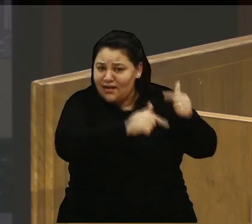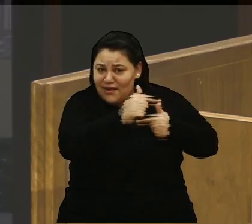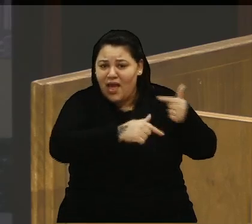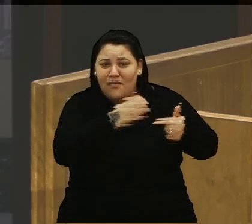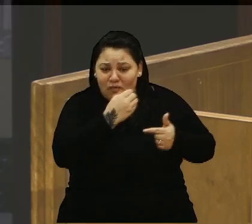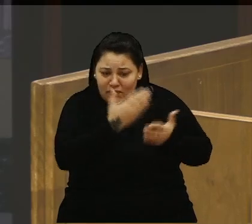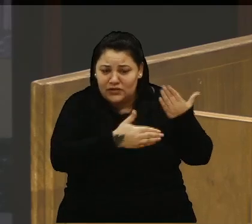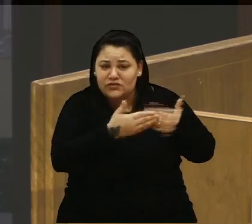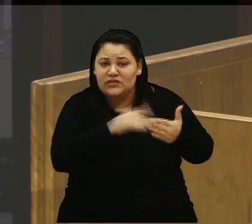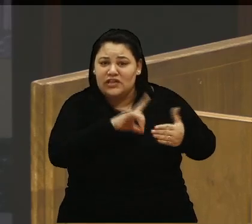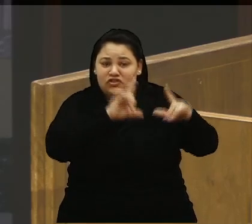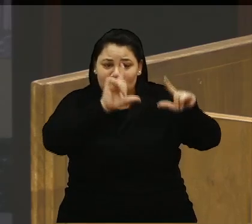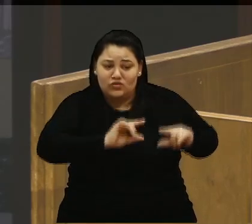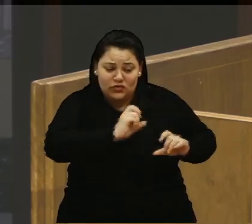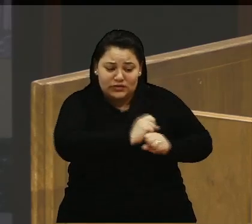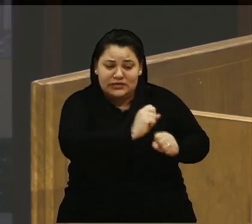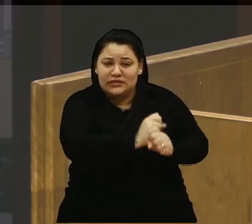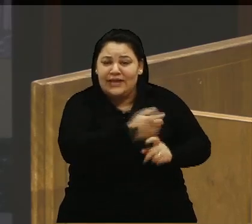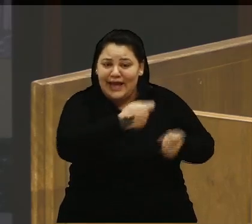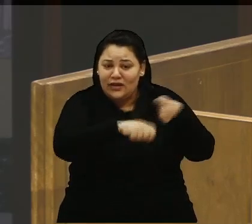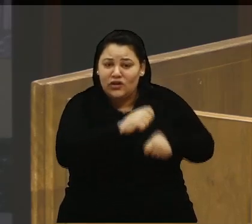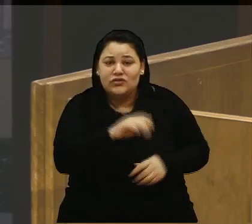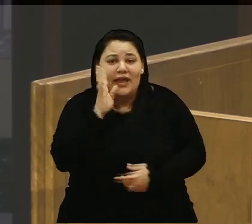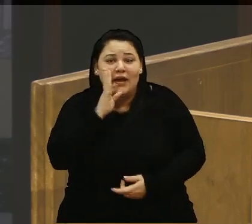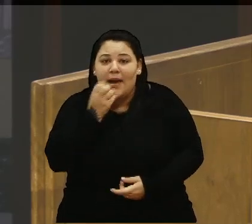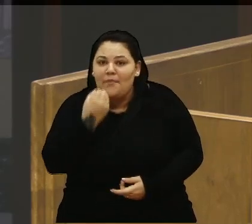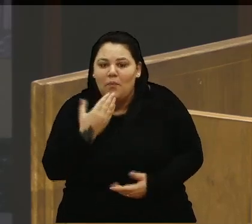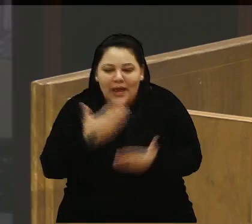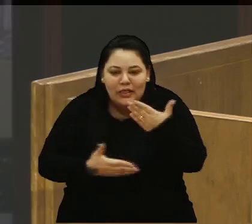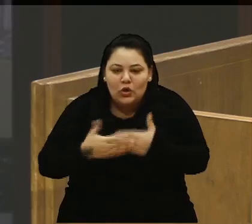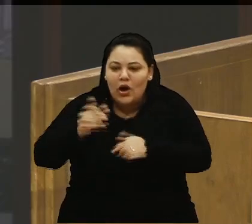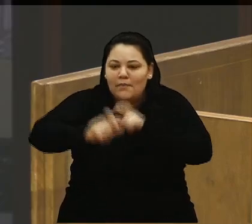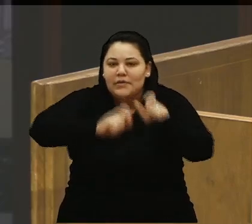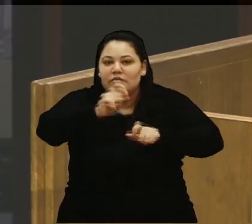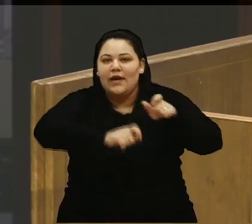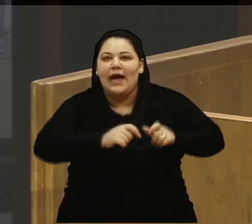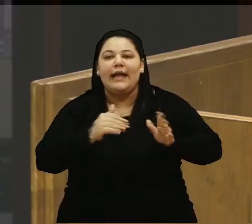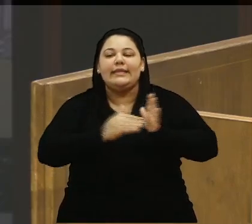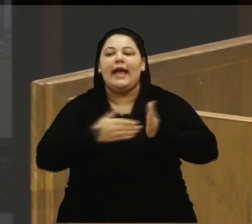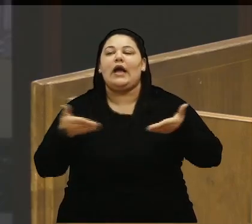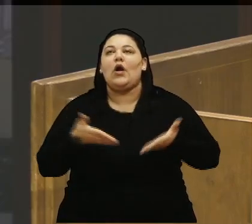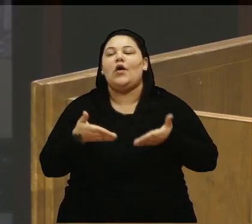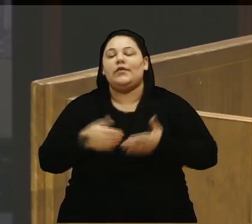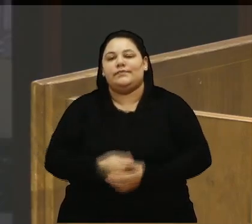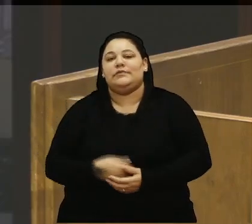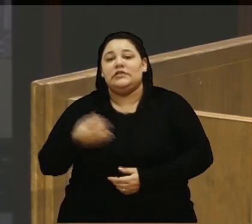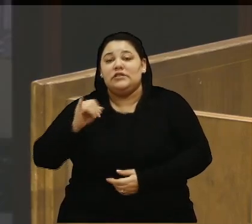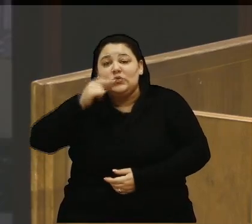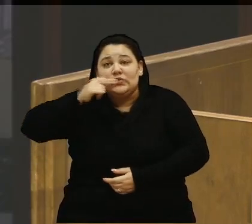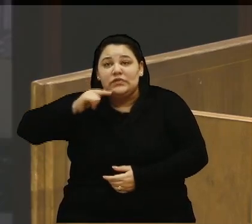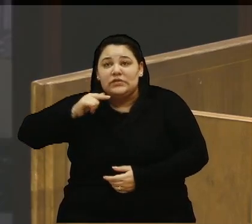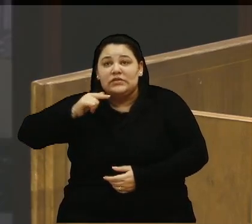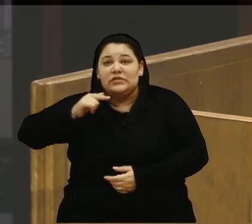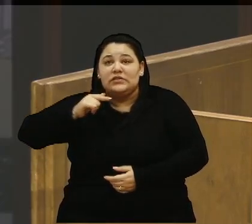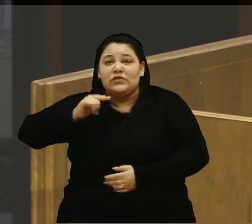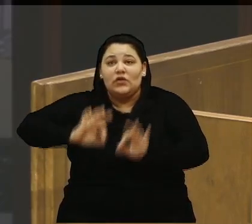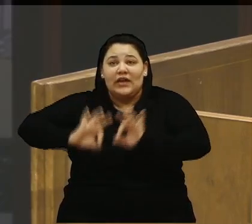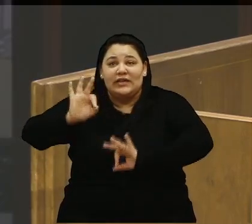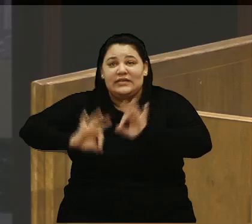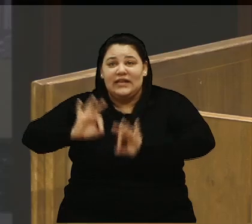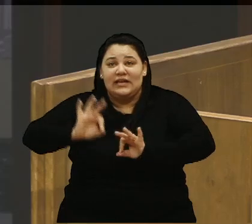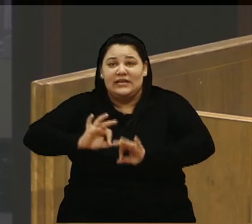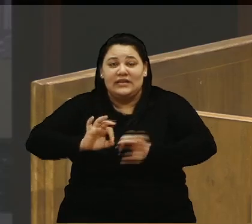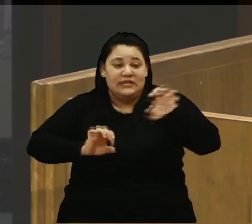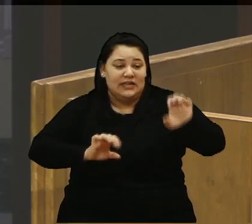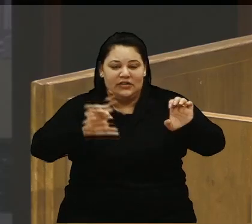uma diminuição de pena, é um negócio legal, fica bom para todo mundo. Até agora, se eu conseguir ajustar com a esquerda e com a direita, e isso eles